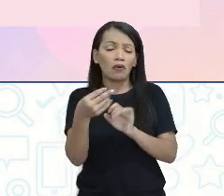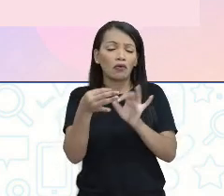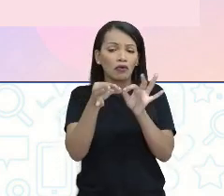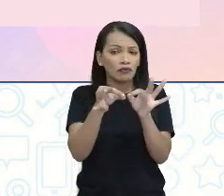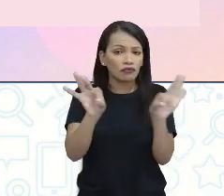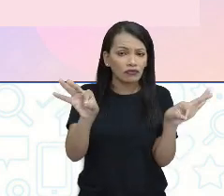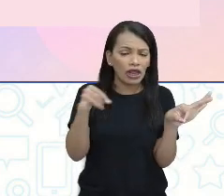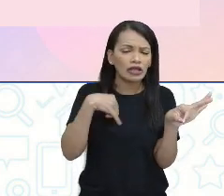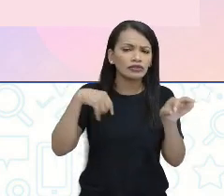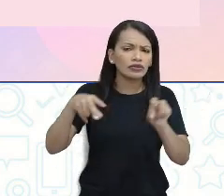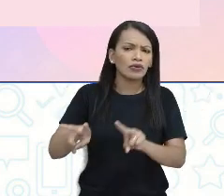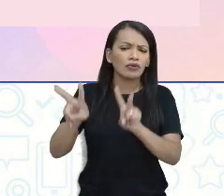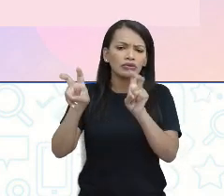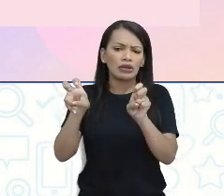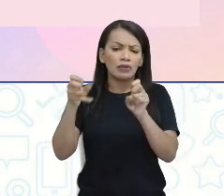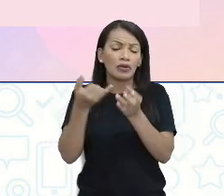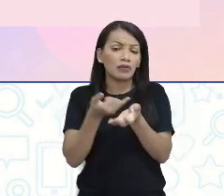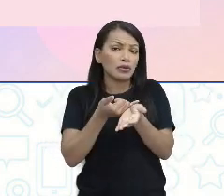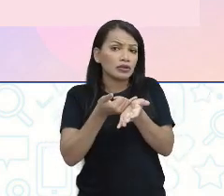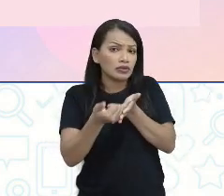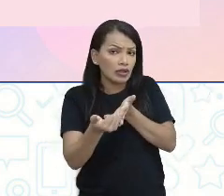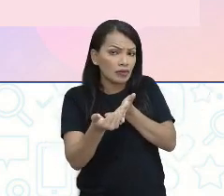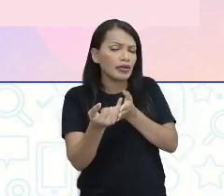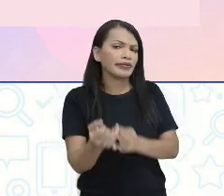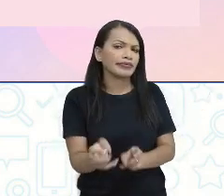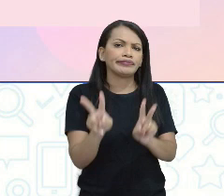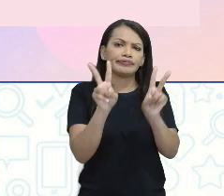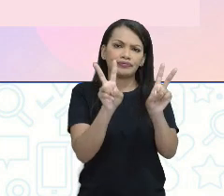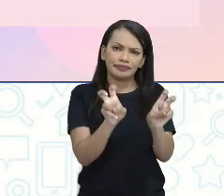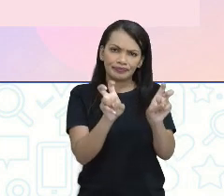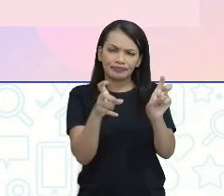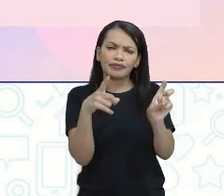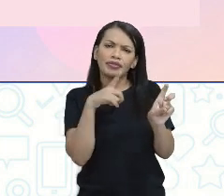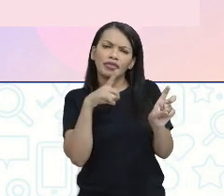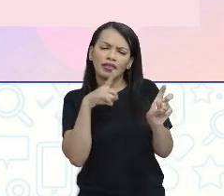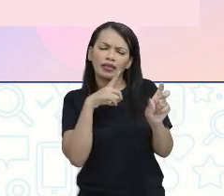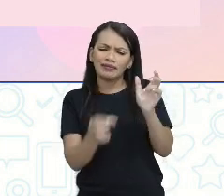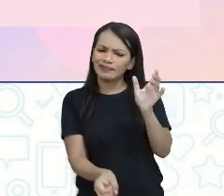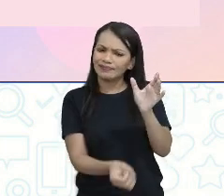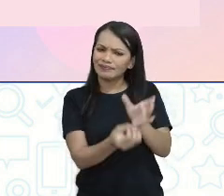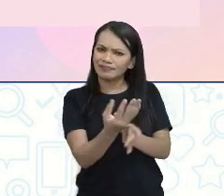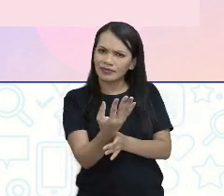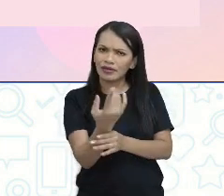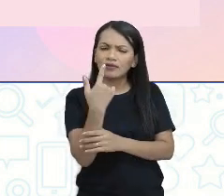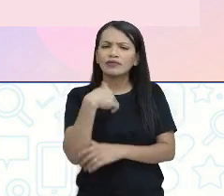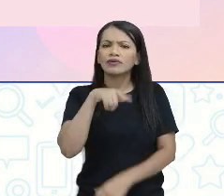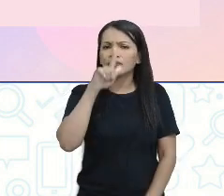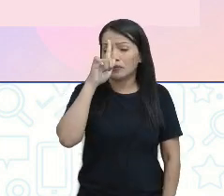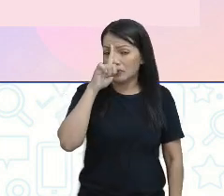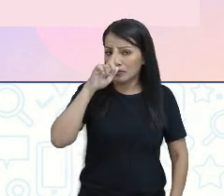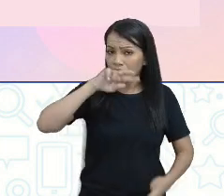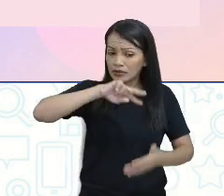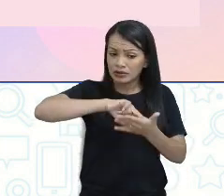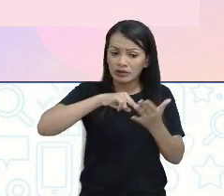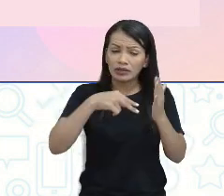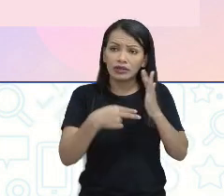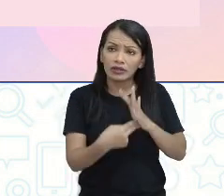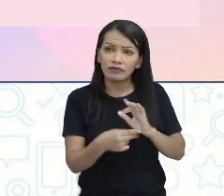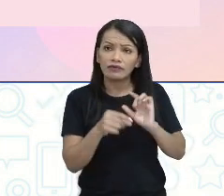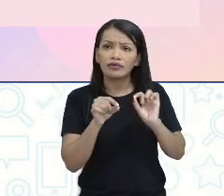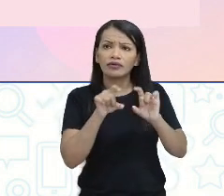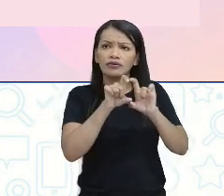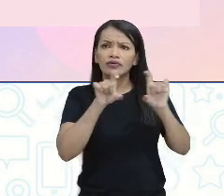serve de tema ou introdução de assunto. O termo tem origem no grego e significa inscrição e